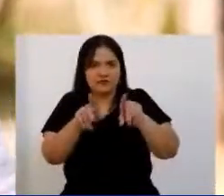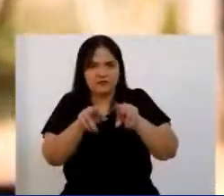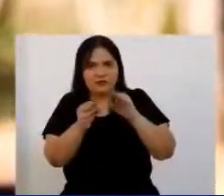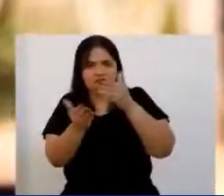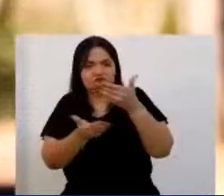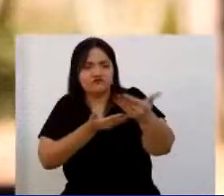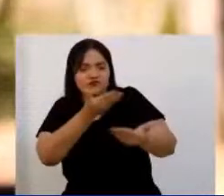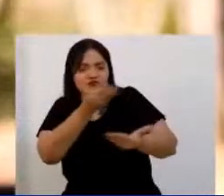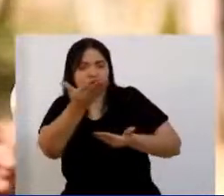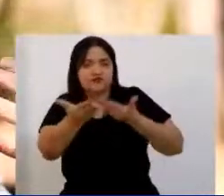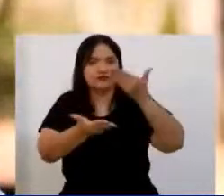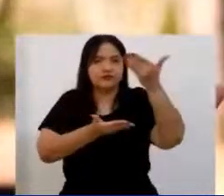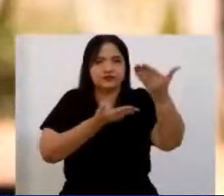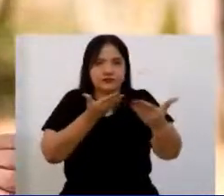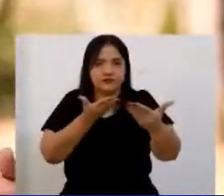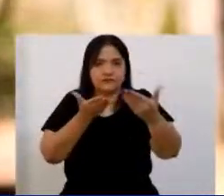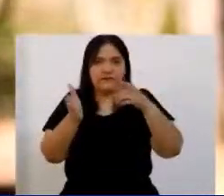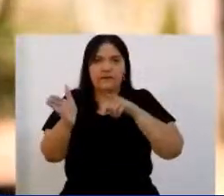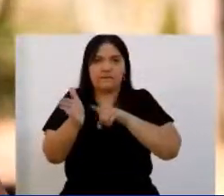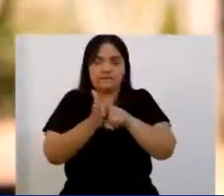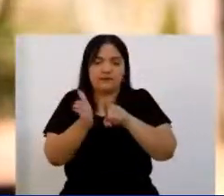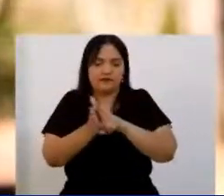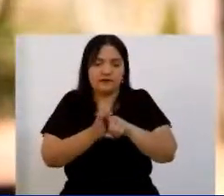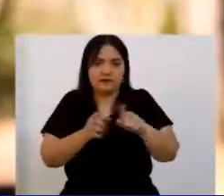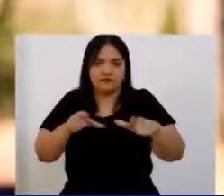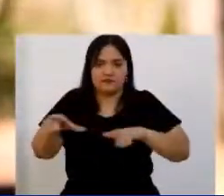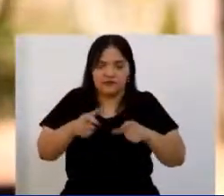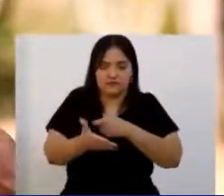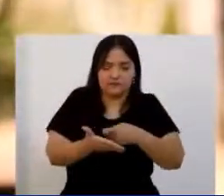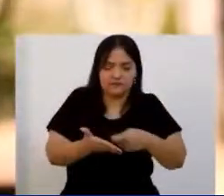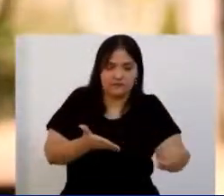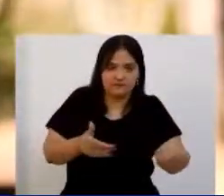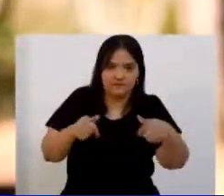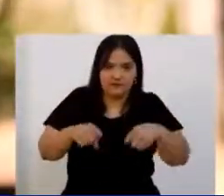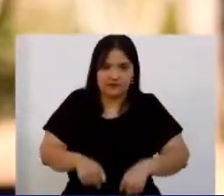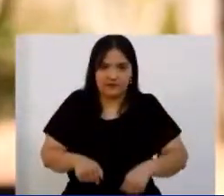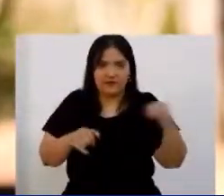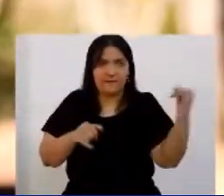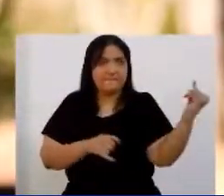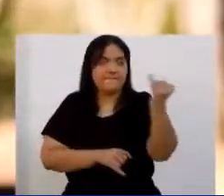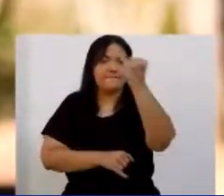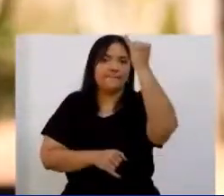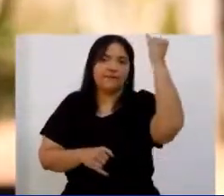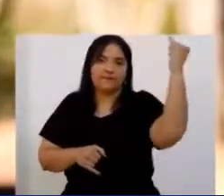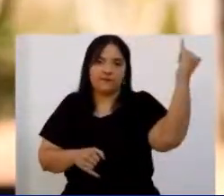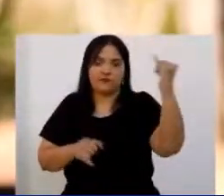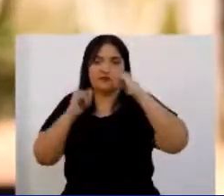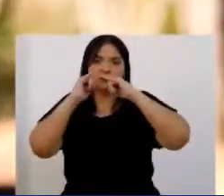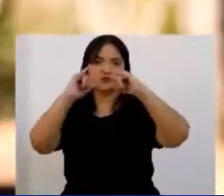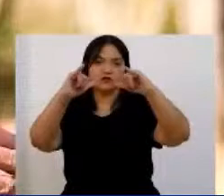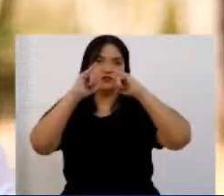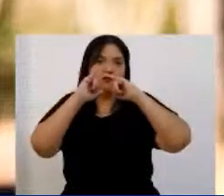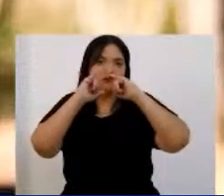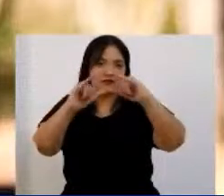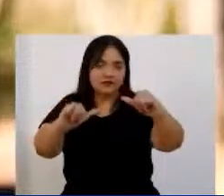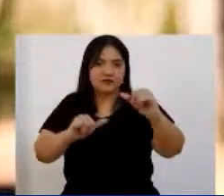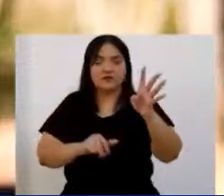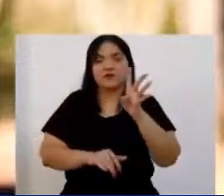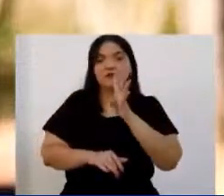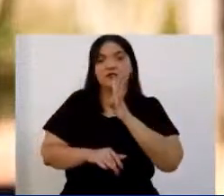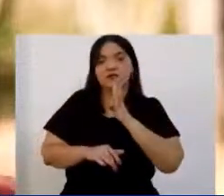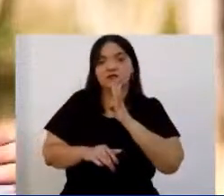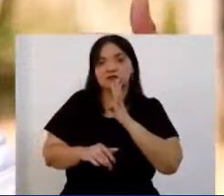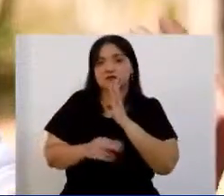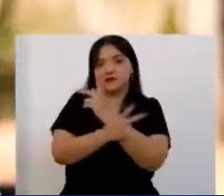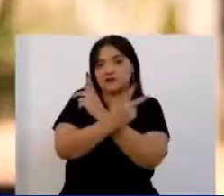os estudantes de lá também têm contato com os nossos trabalhos aqui. Então esse é um momento importantíssimo de